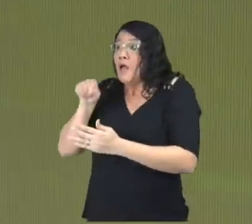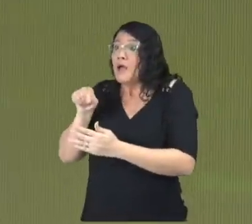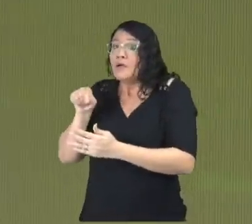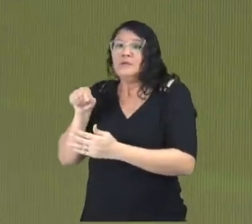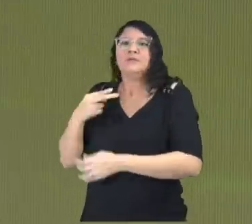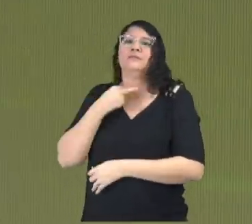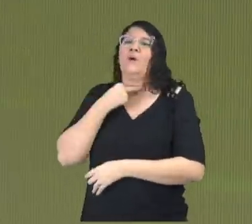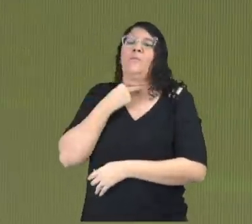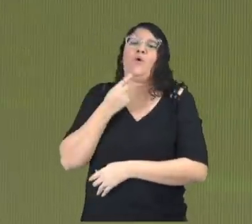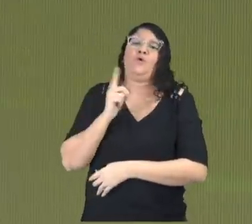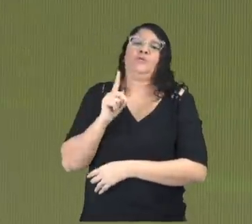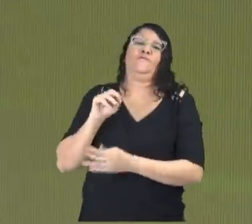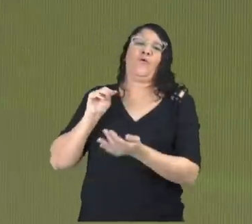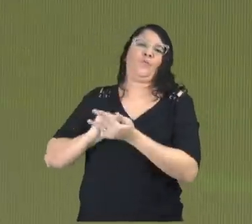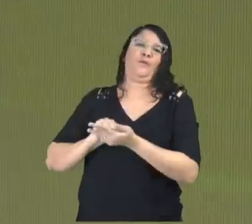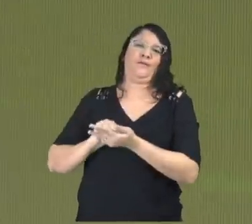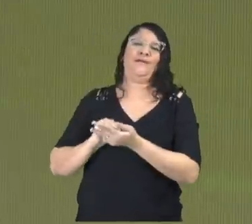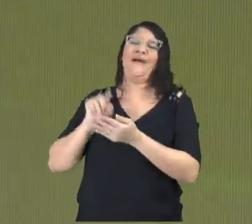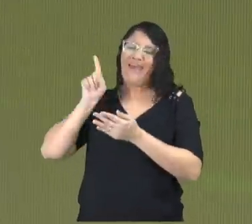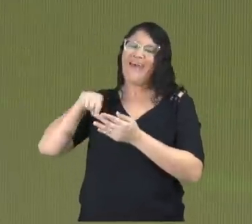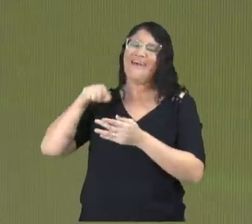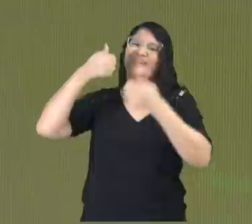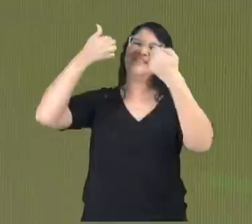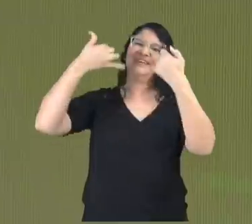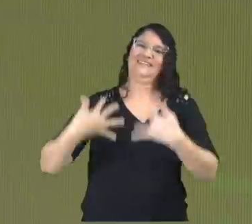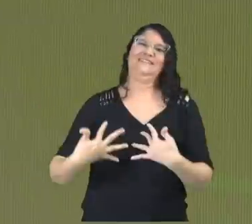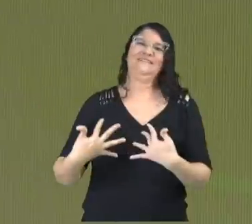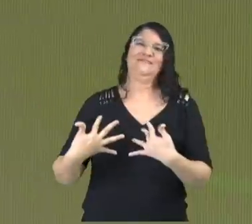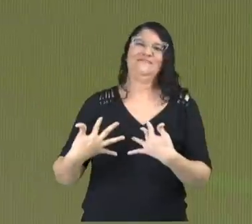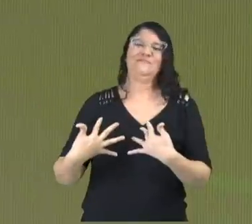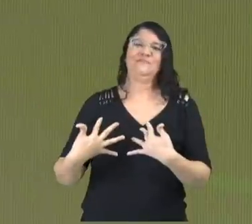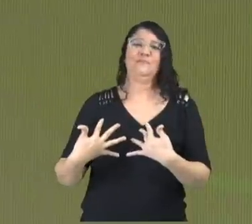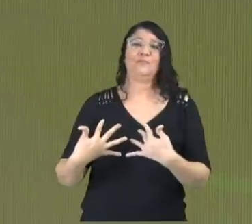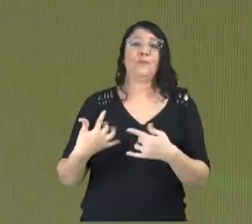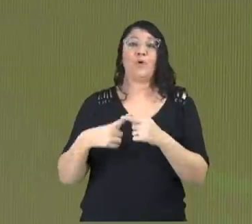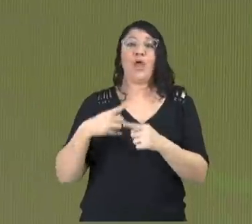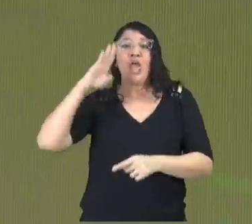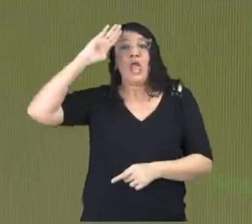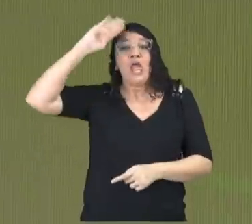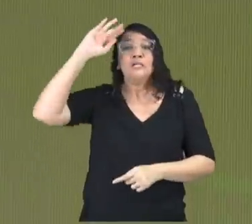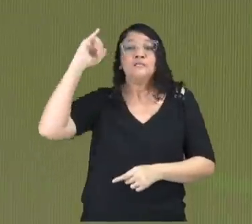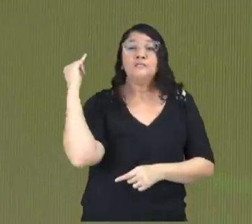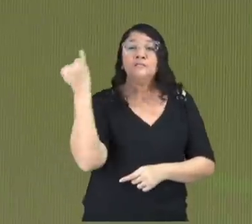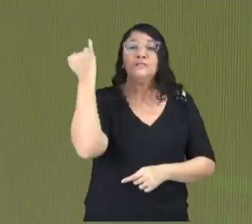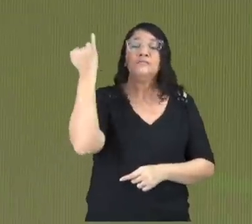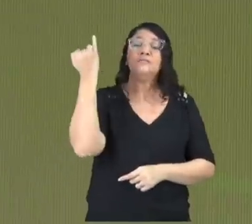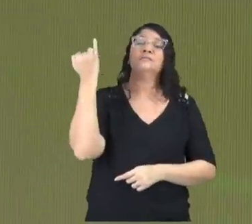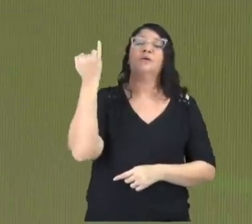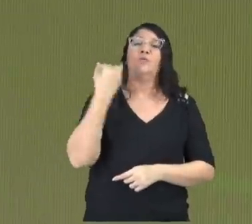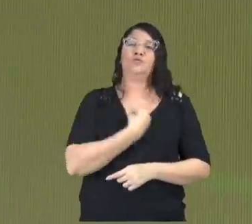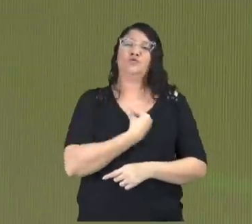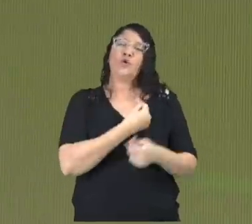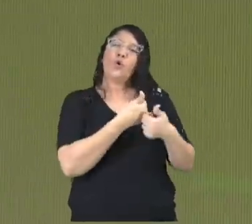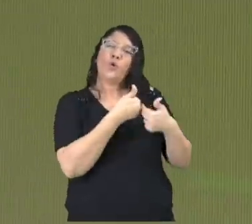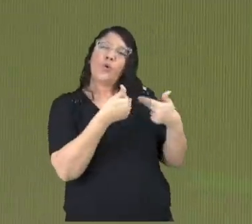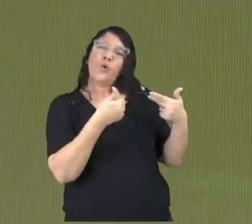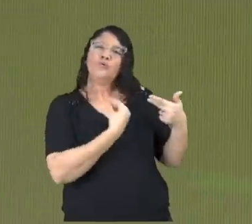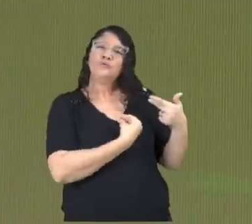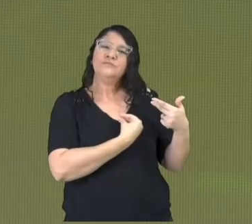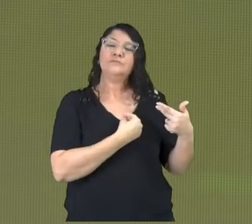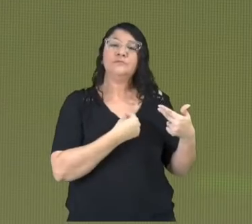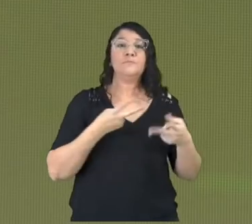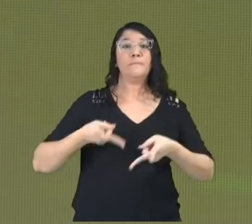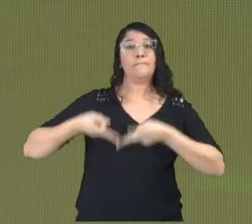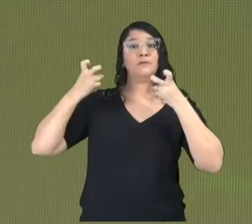podem faltar. E essa essencialidade das coisas da vida, a gente vai percebendo exatamente quando nós